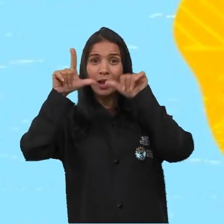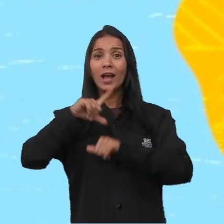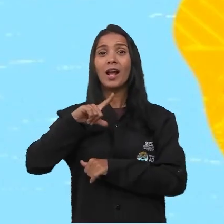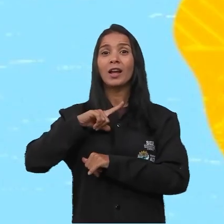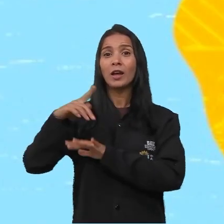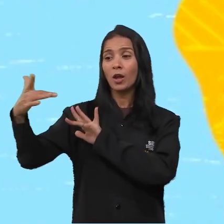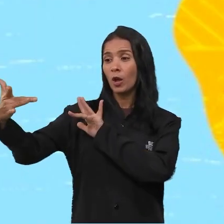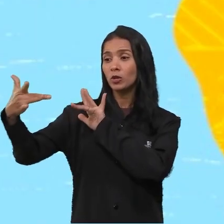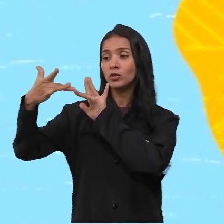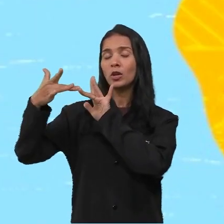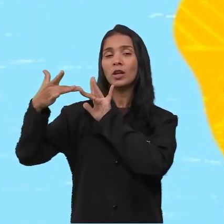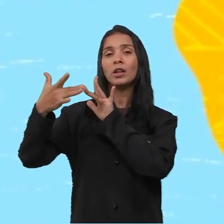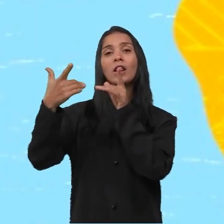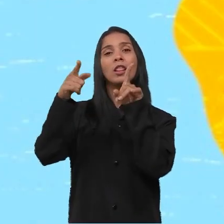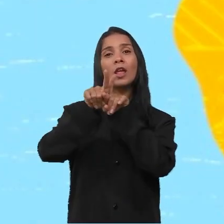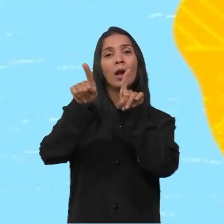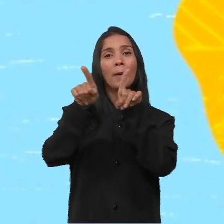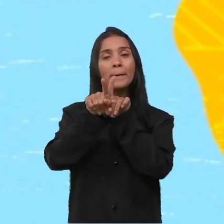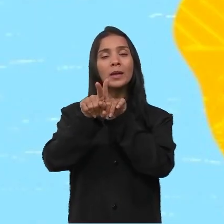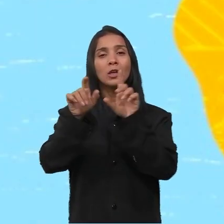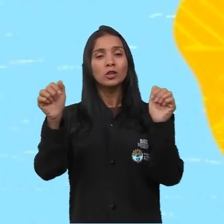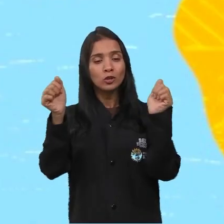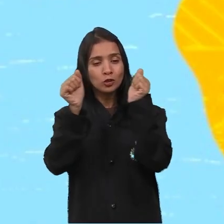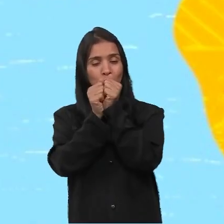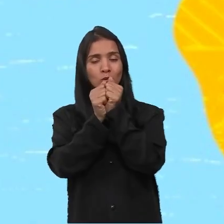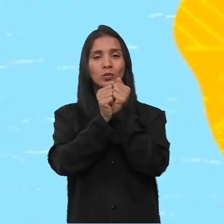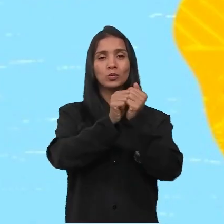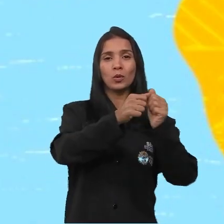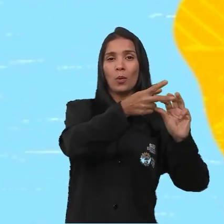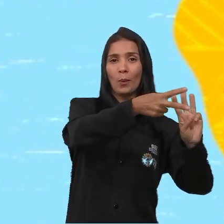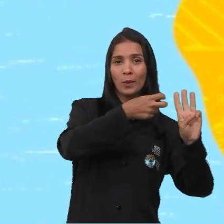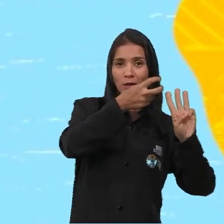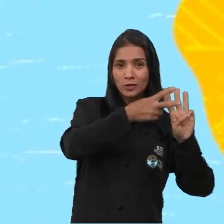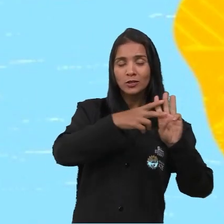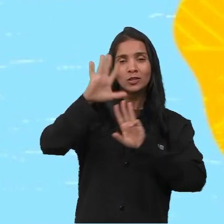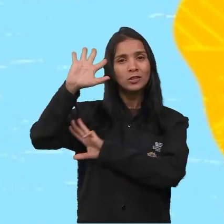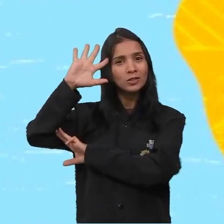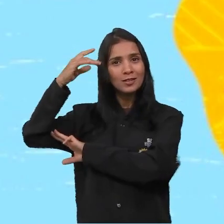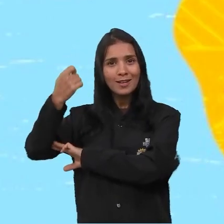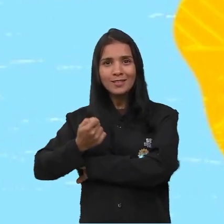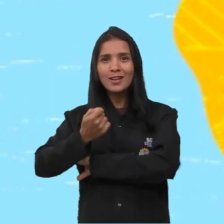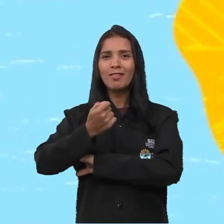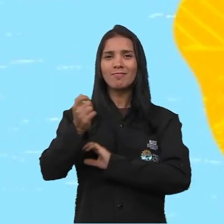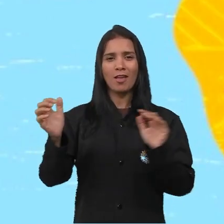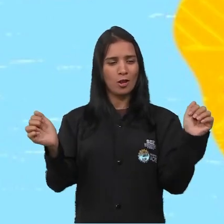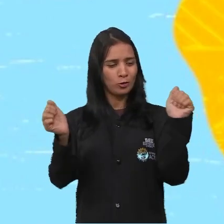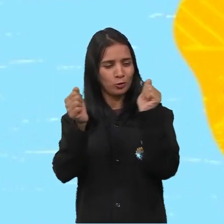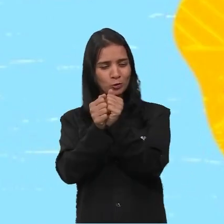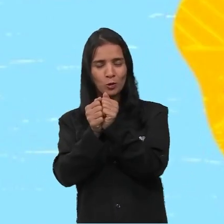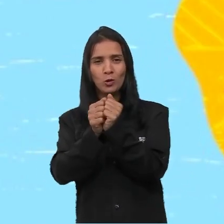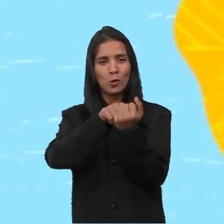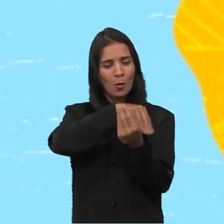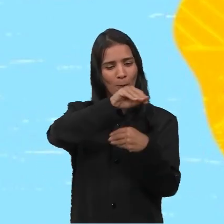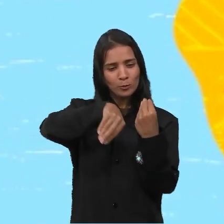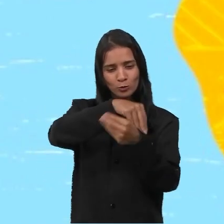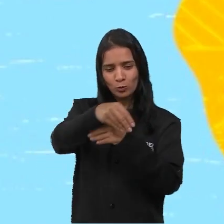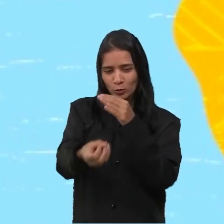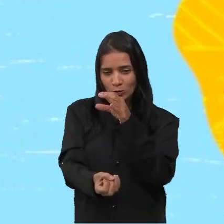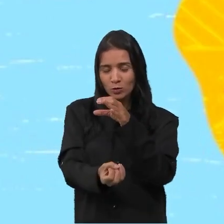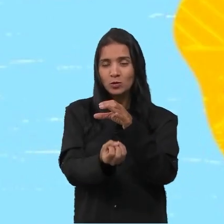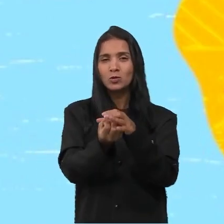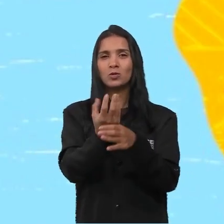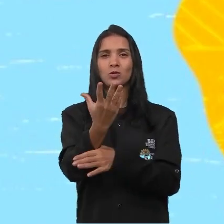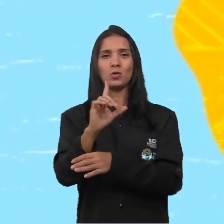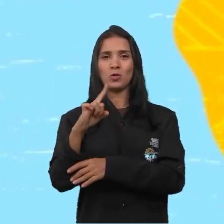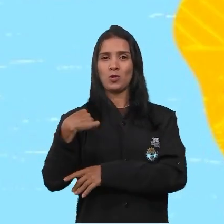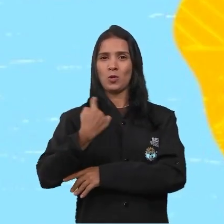povos indígenas e também afrodescendentes, criando uma sociedade marcada pela